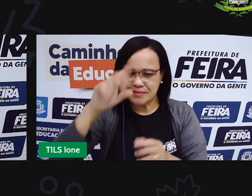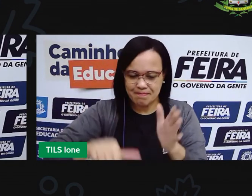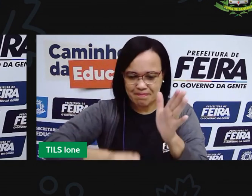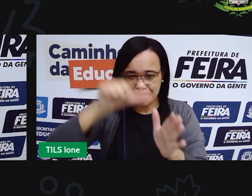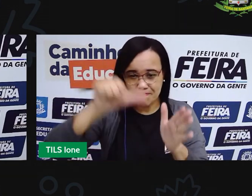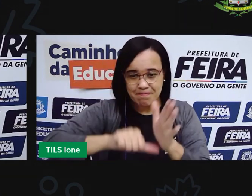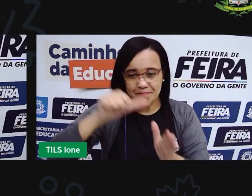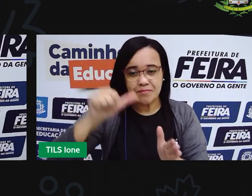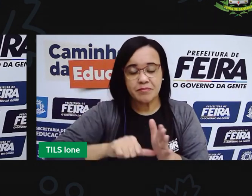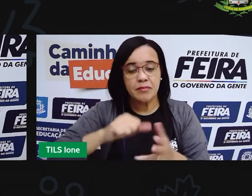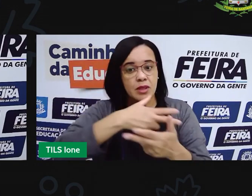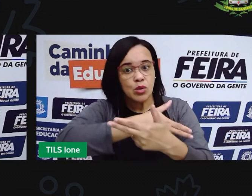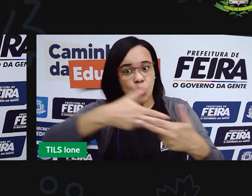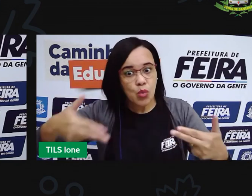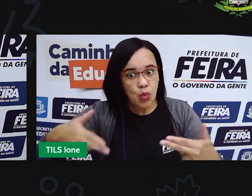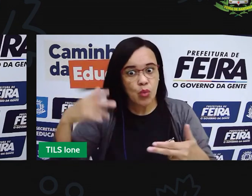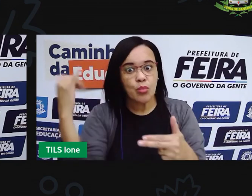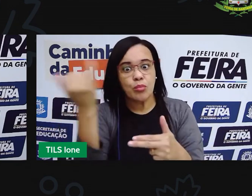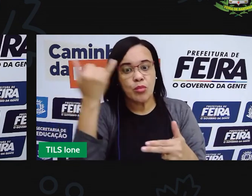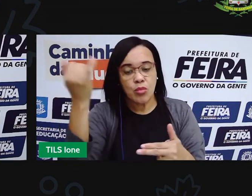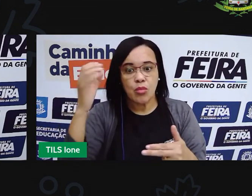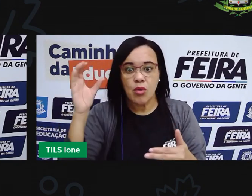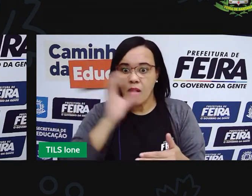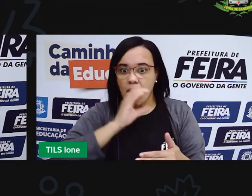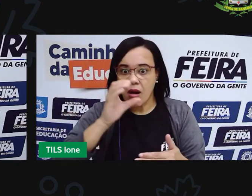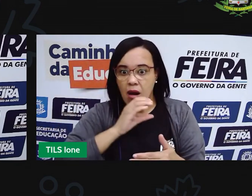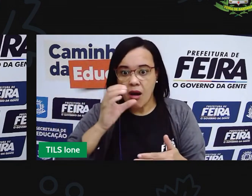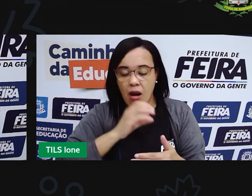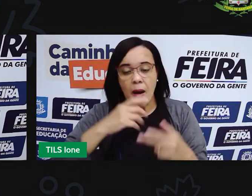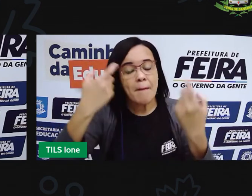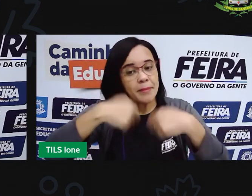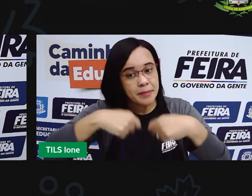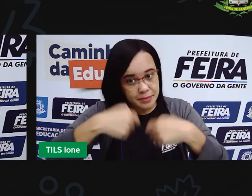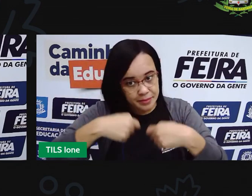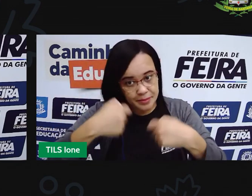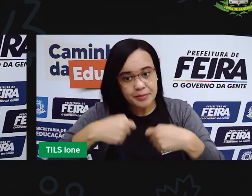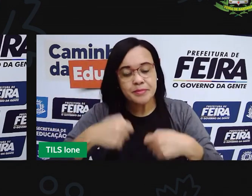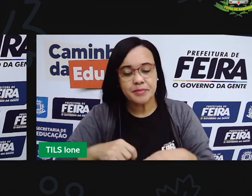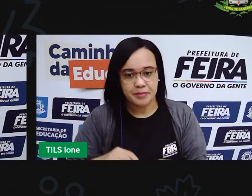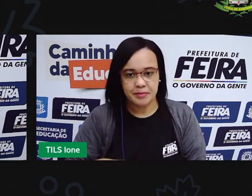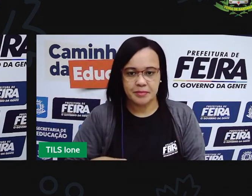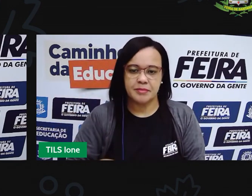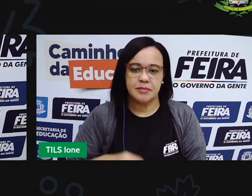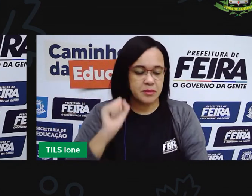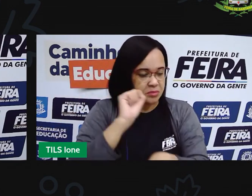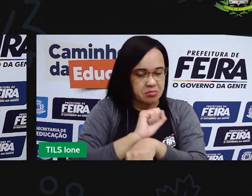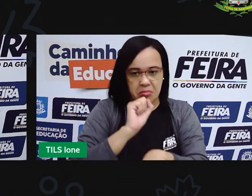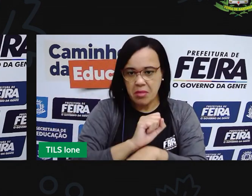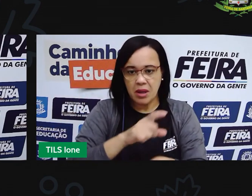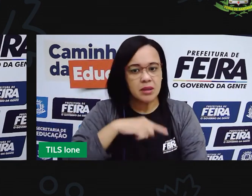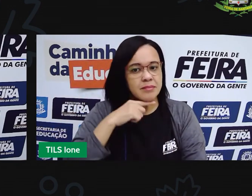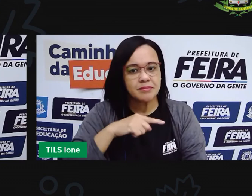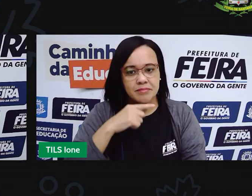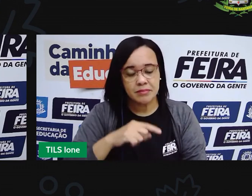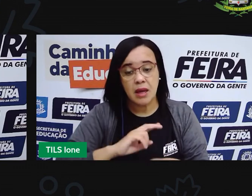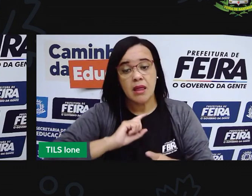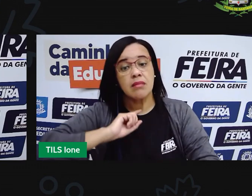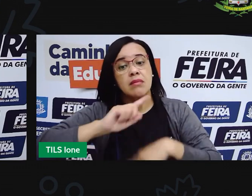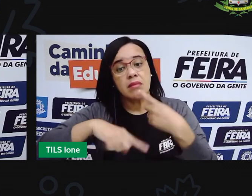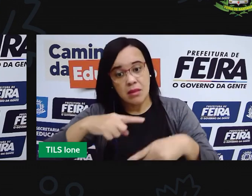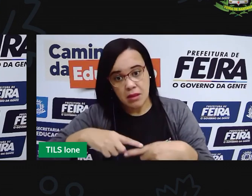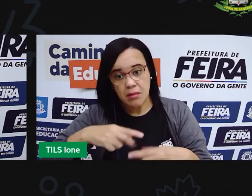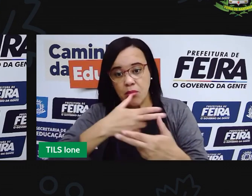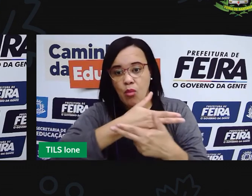as coisas que são urgentes, que não podem esperar. Para depois a gente comprar as coisas que a gente quer, que é